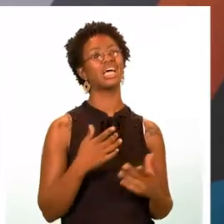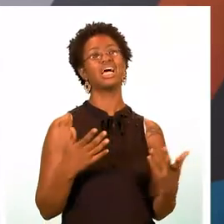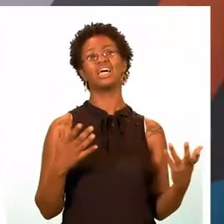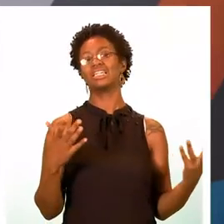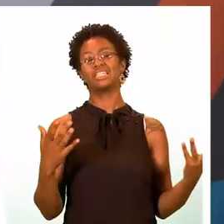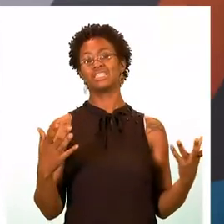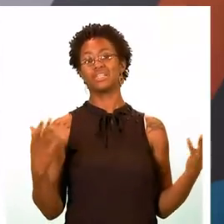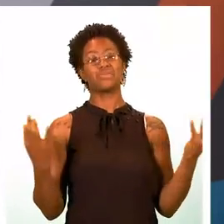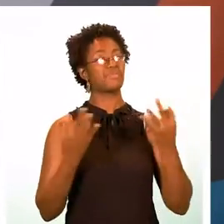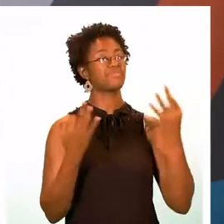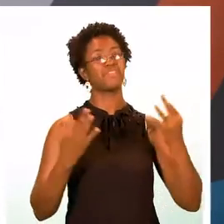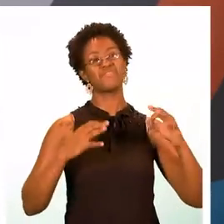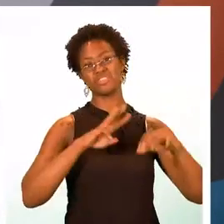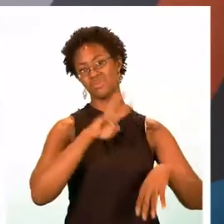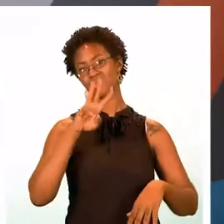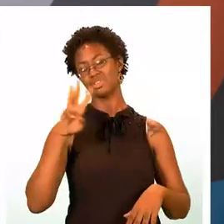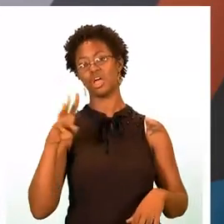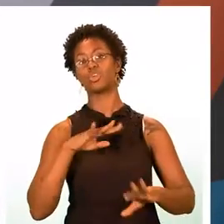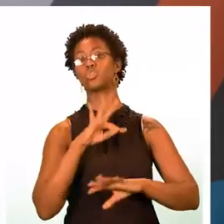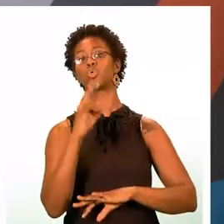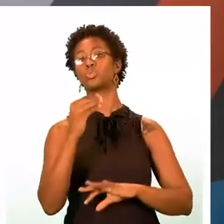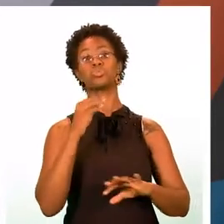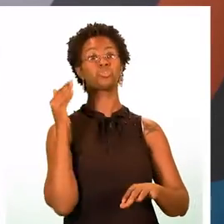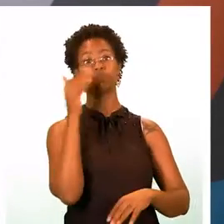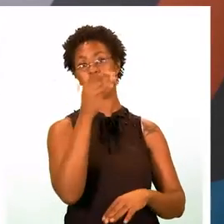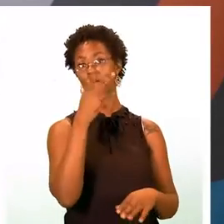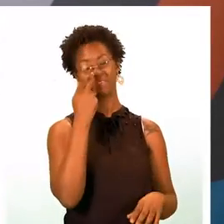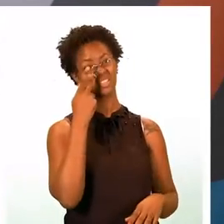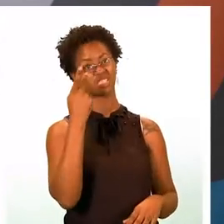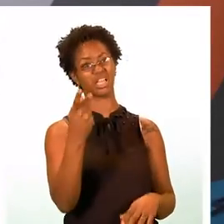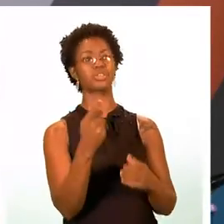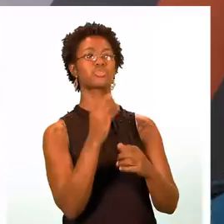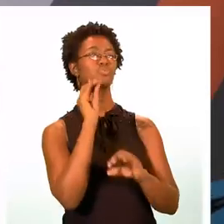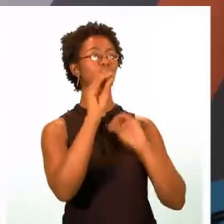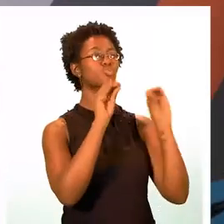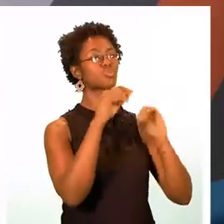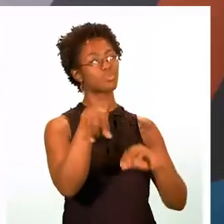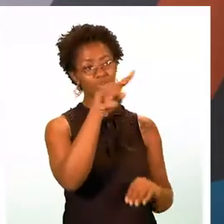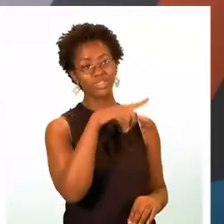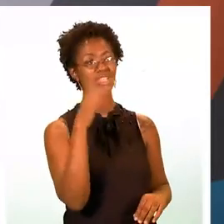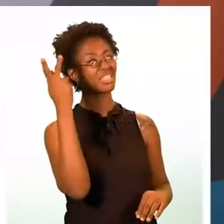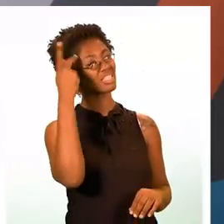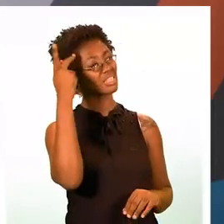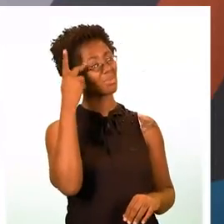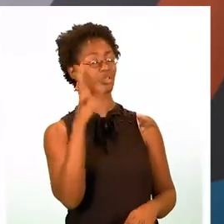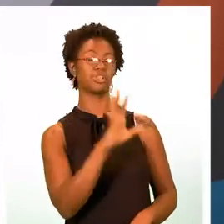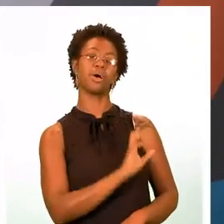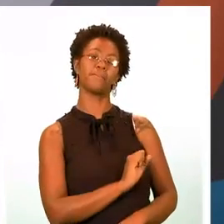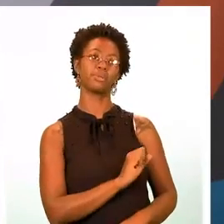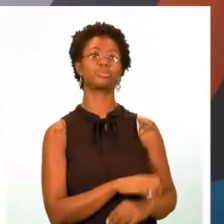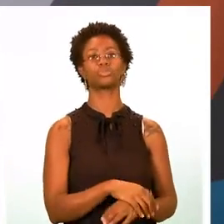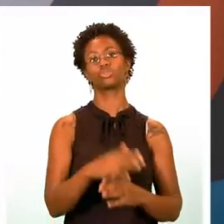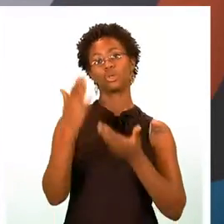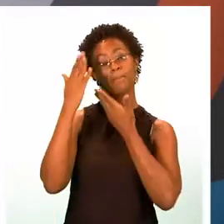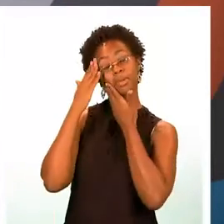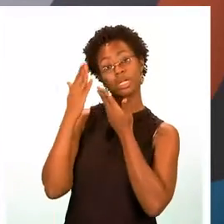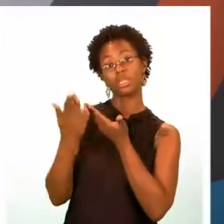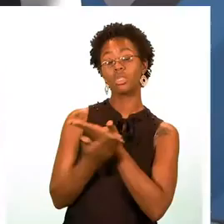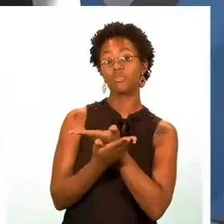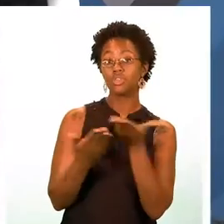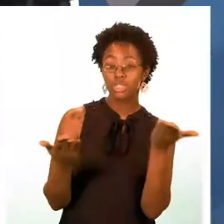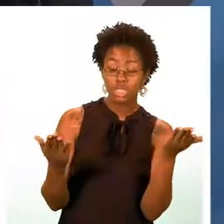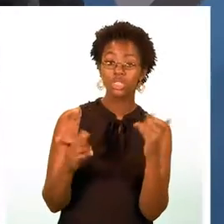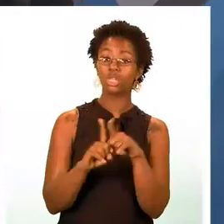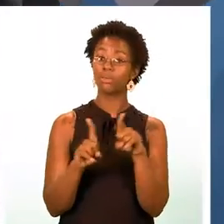portal seja muito próspero, um beijo para você, um beijo para todo mundo aí dessa terra abençoada de São Paulo, que a gente adora tanto.